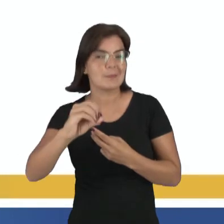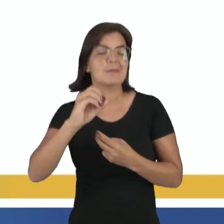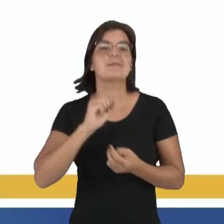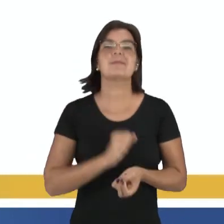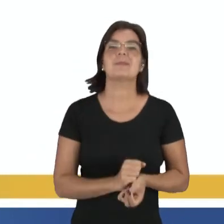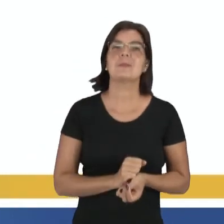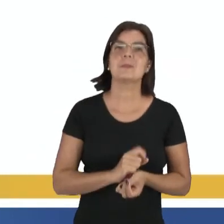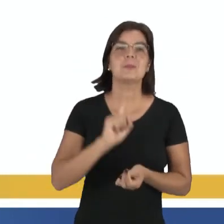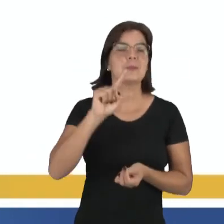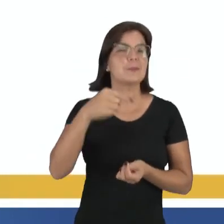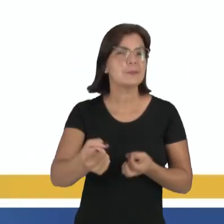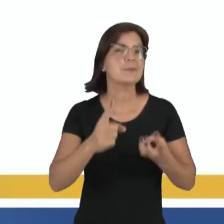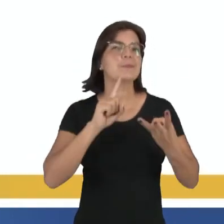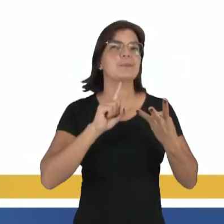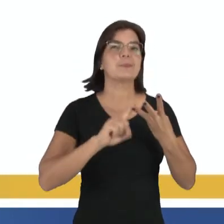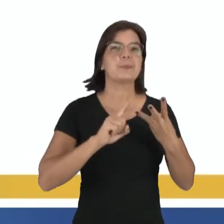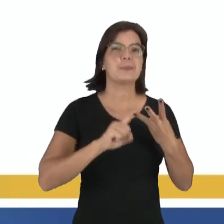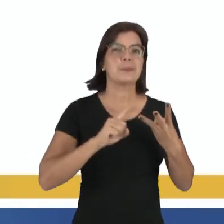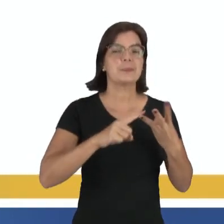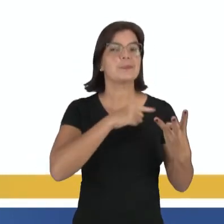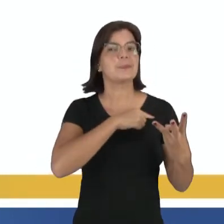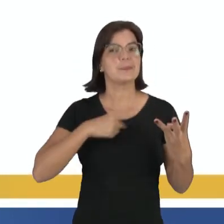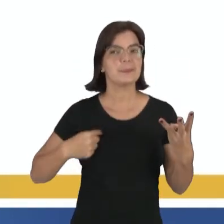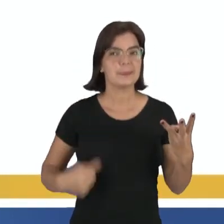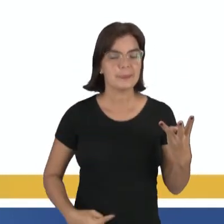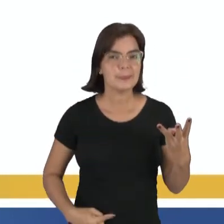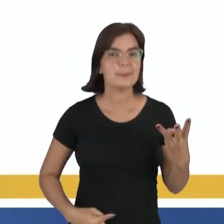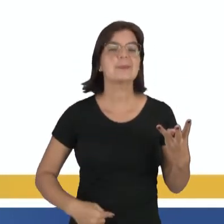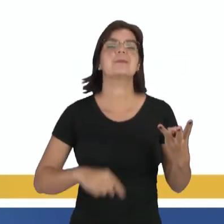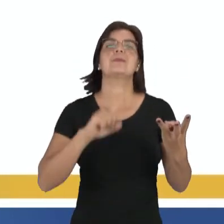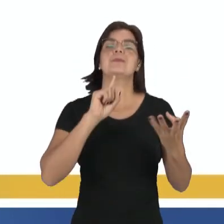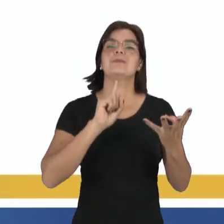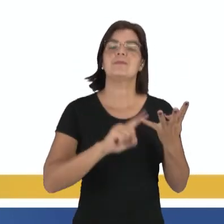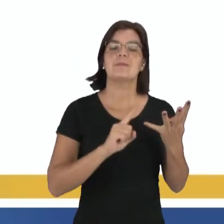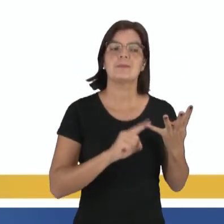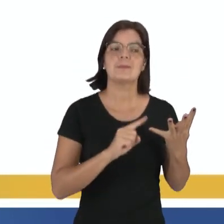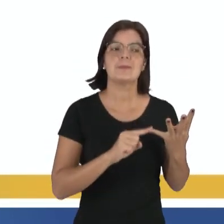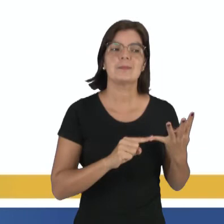440, né? Depois a China, né?